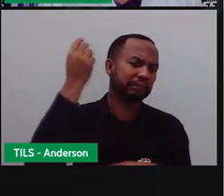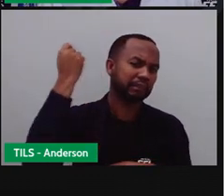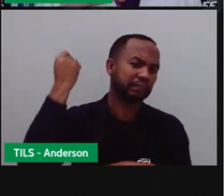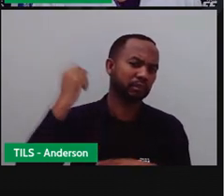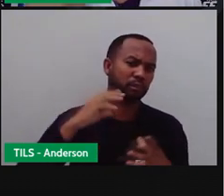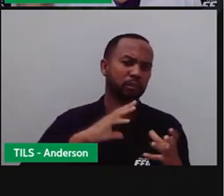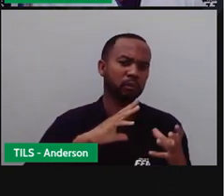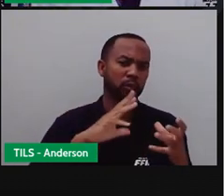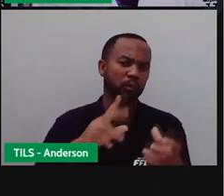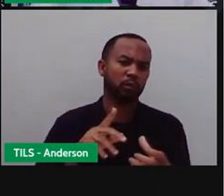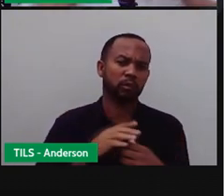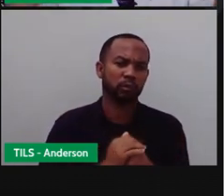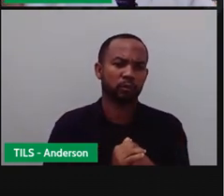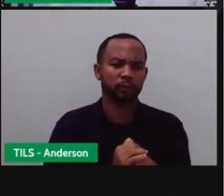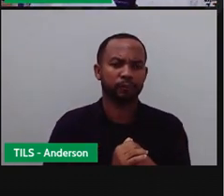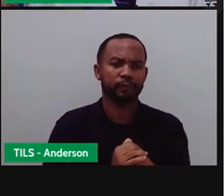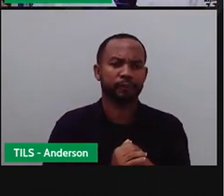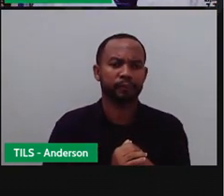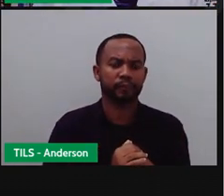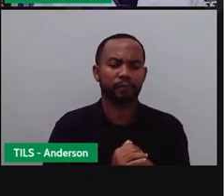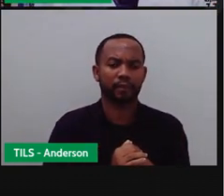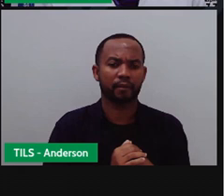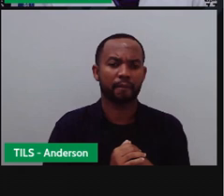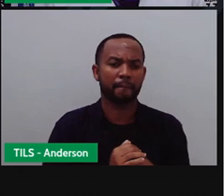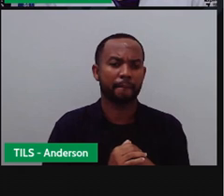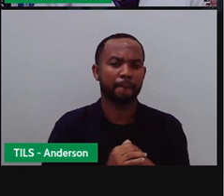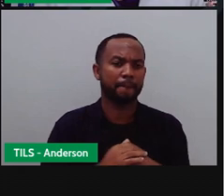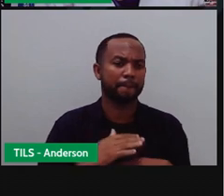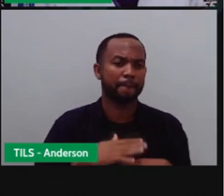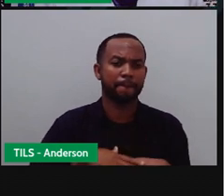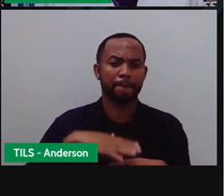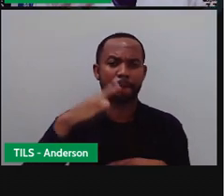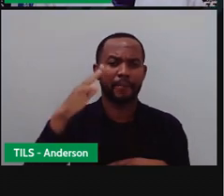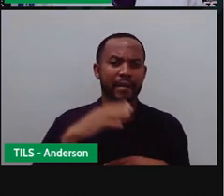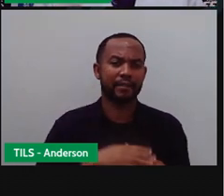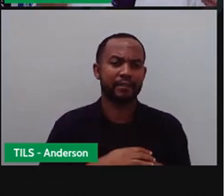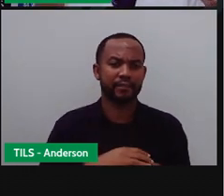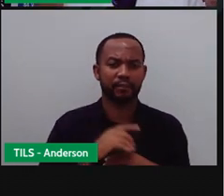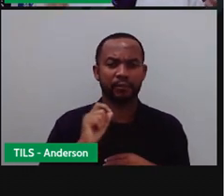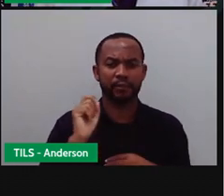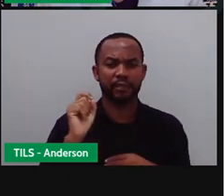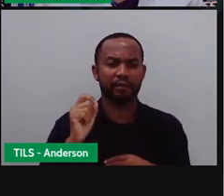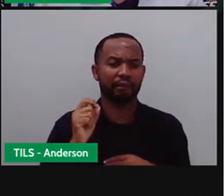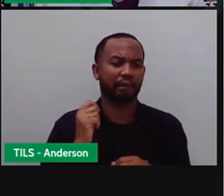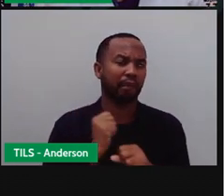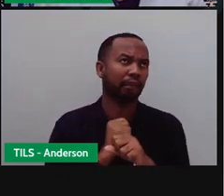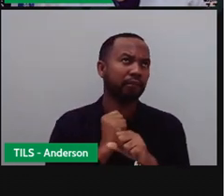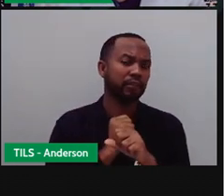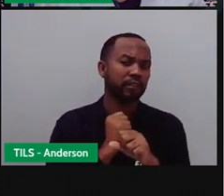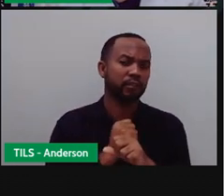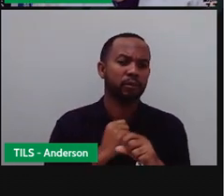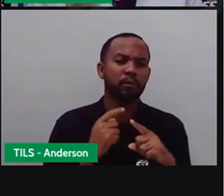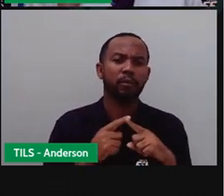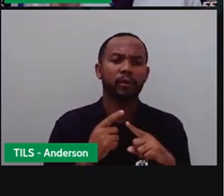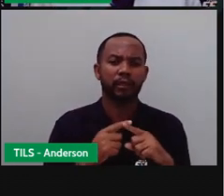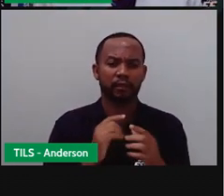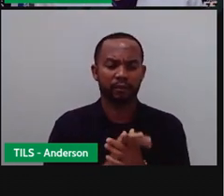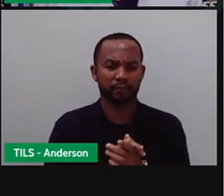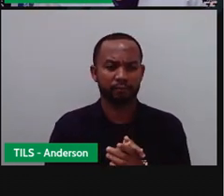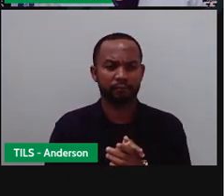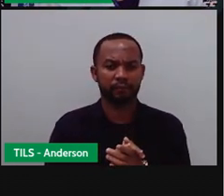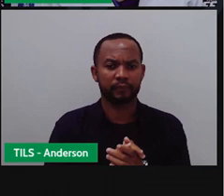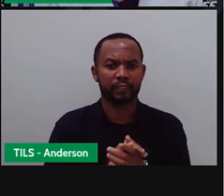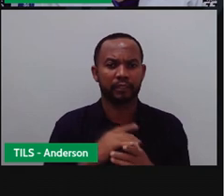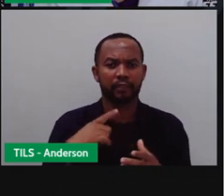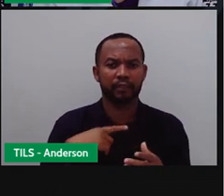é, além de serem, ó, a maior parte, eles também são o quê? Os mais antigos. Por quê? Porque eles derivam